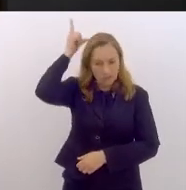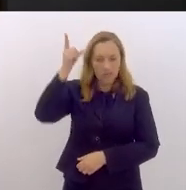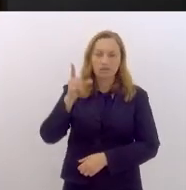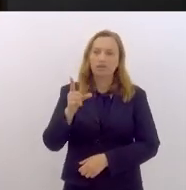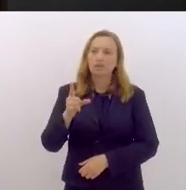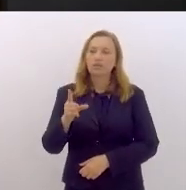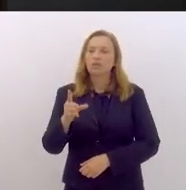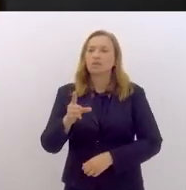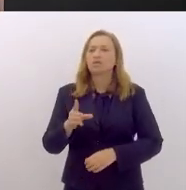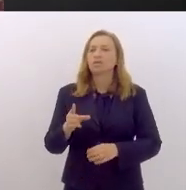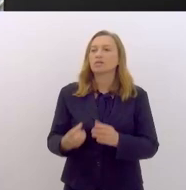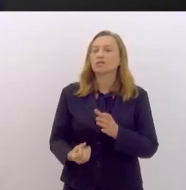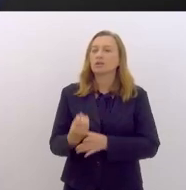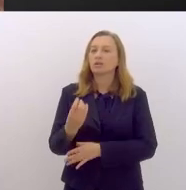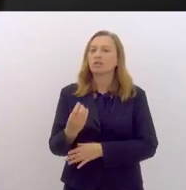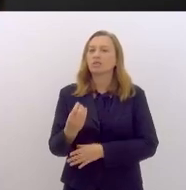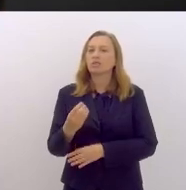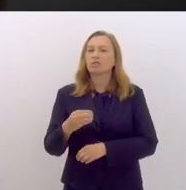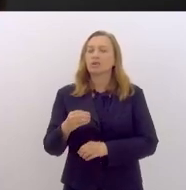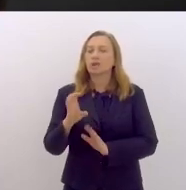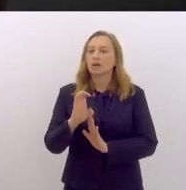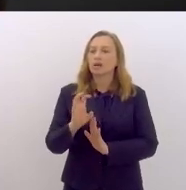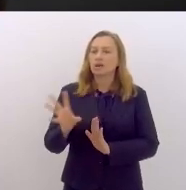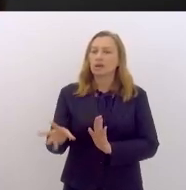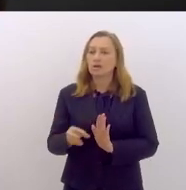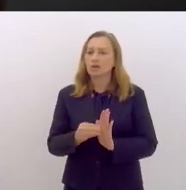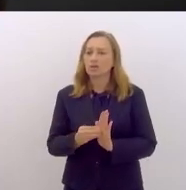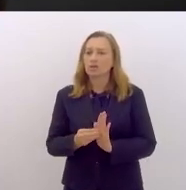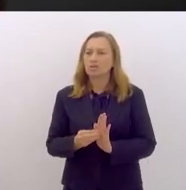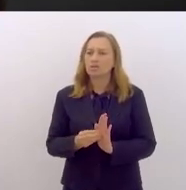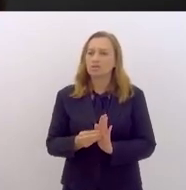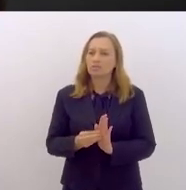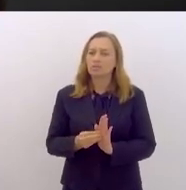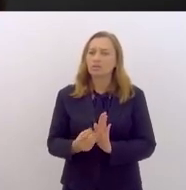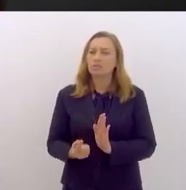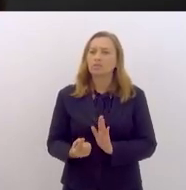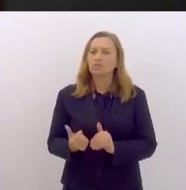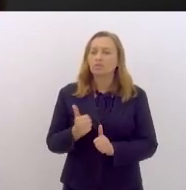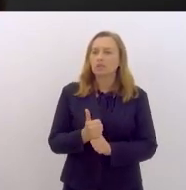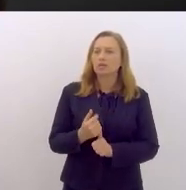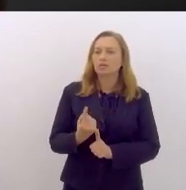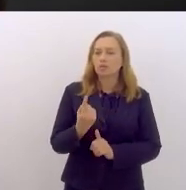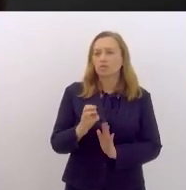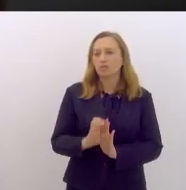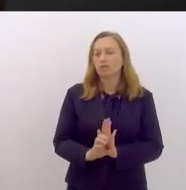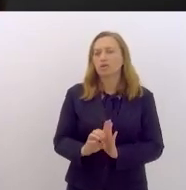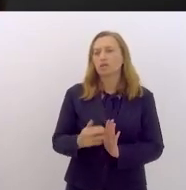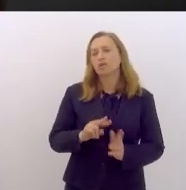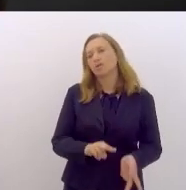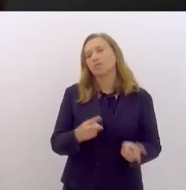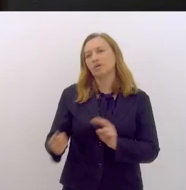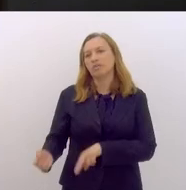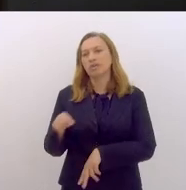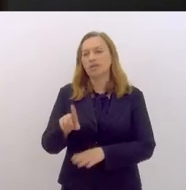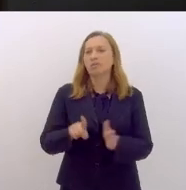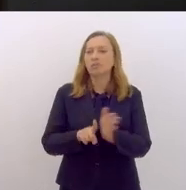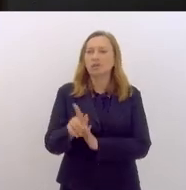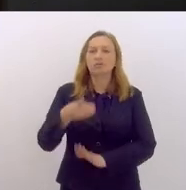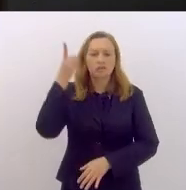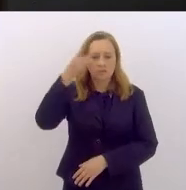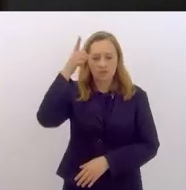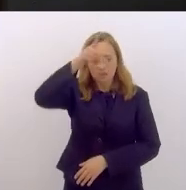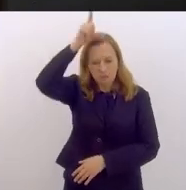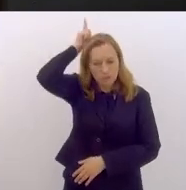autor do destaque para suprimir uma emenda, E eu tenho um encaminhamento aqui, pergunto ao deputado